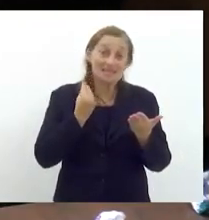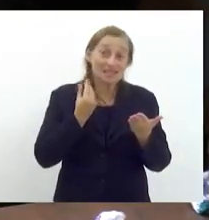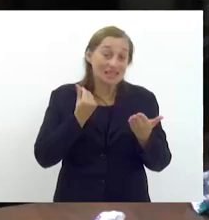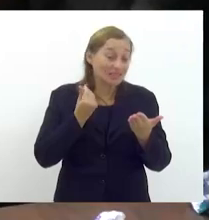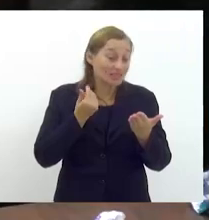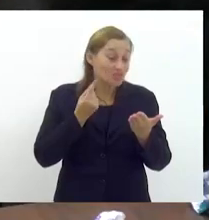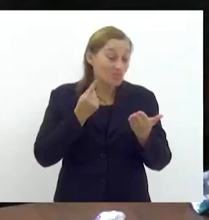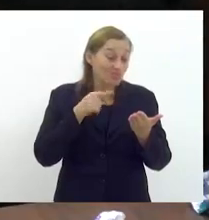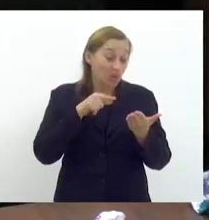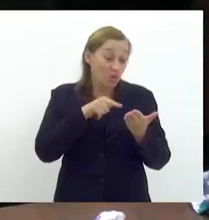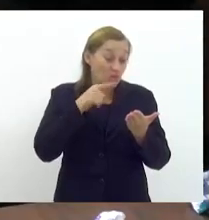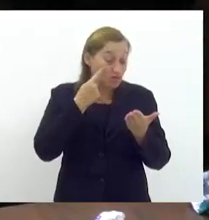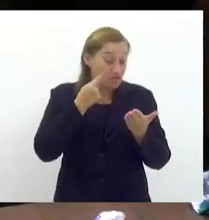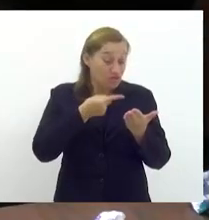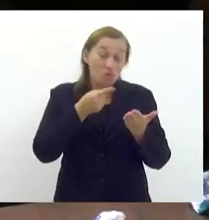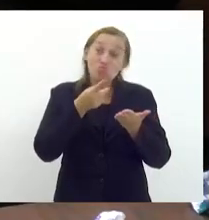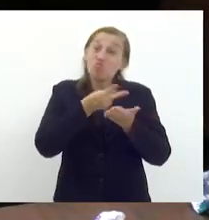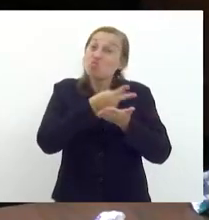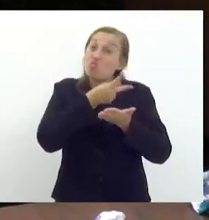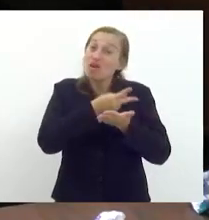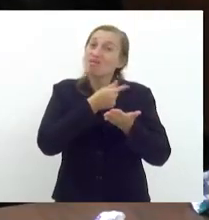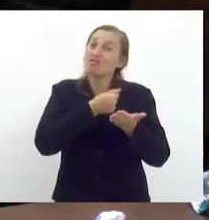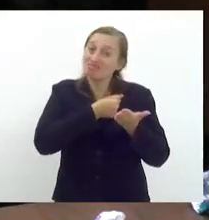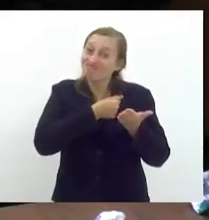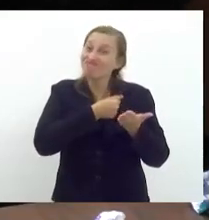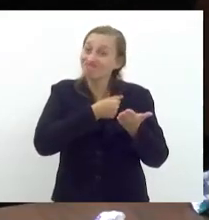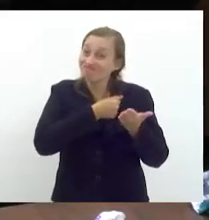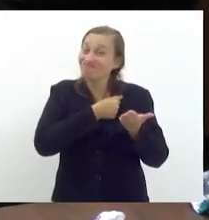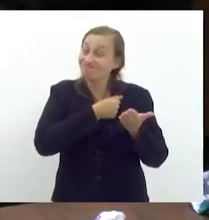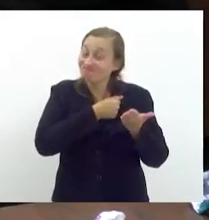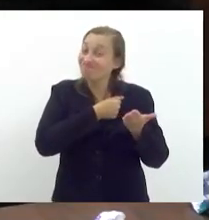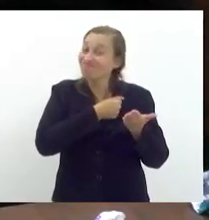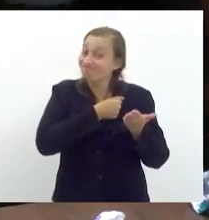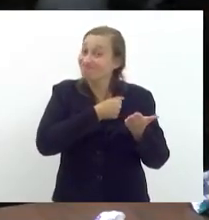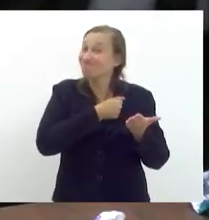é um erro é um erro